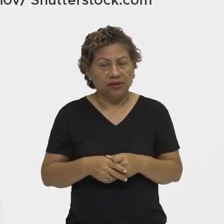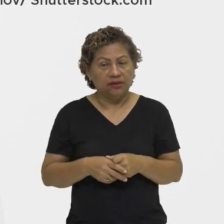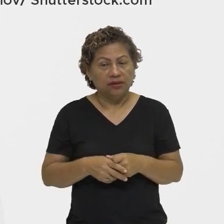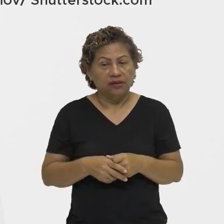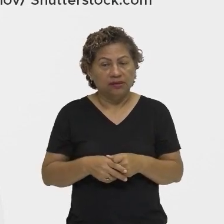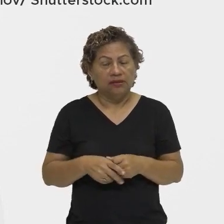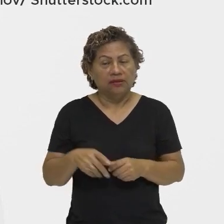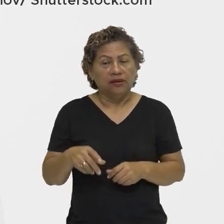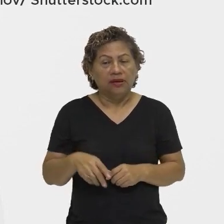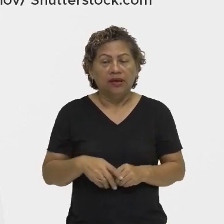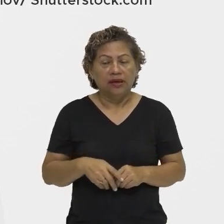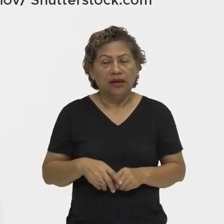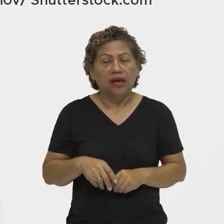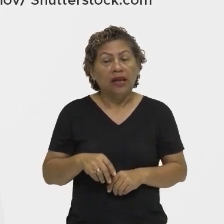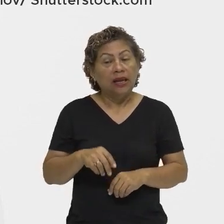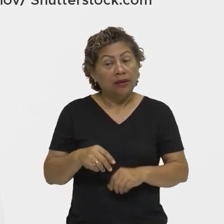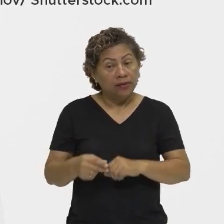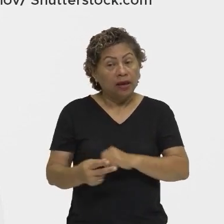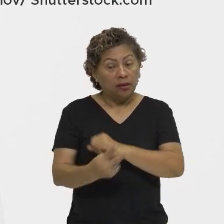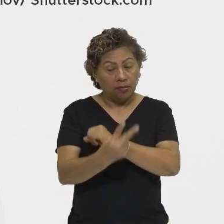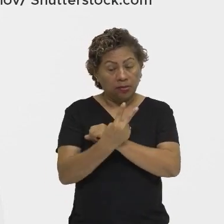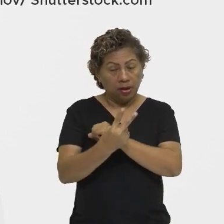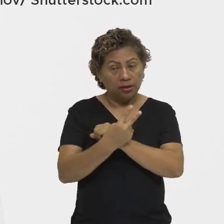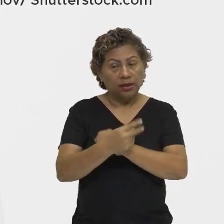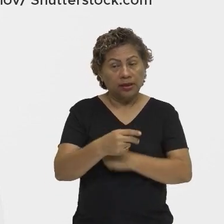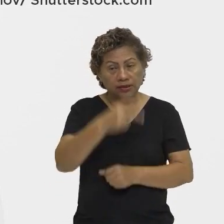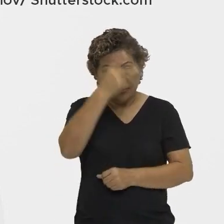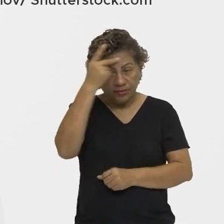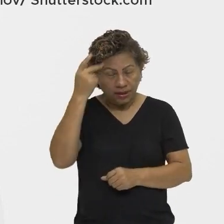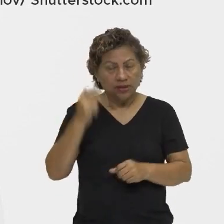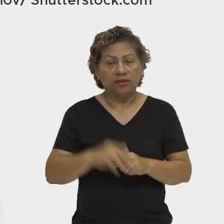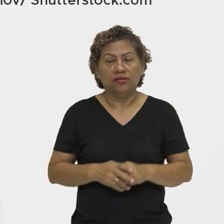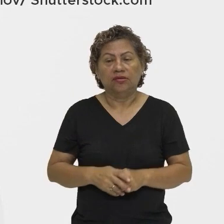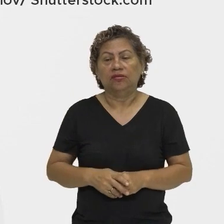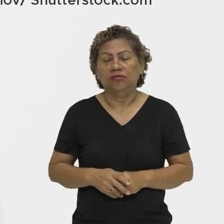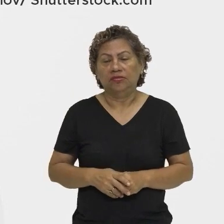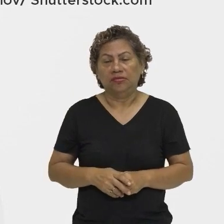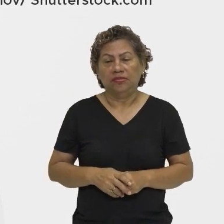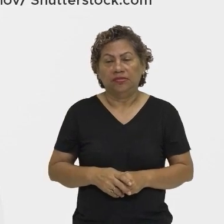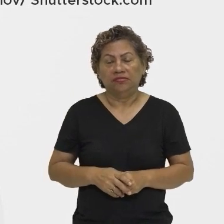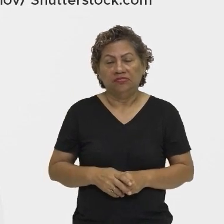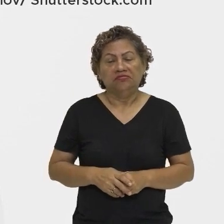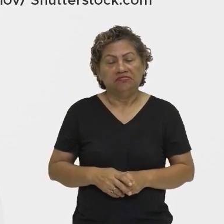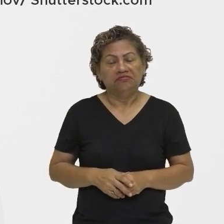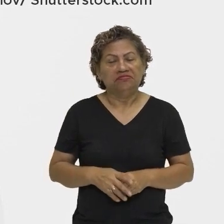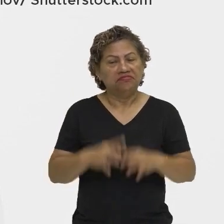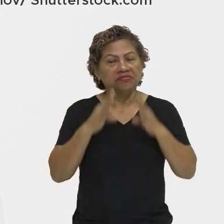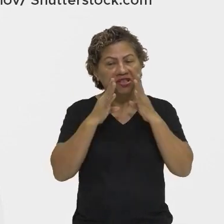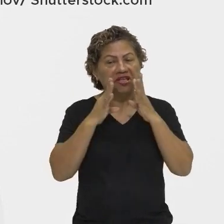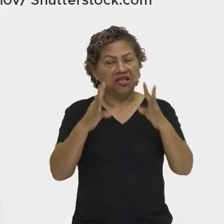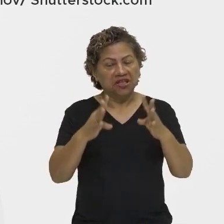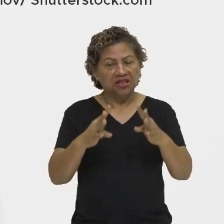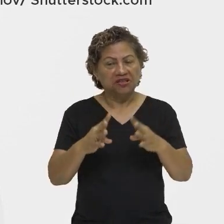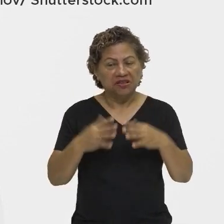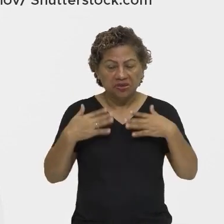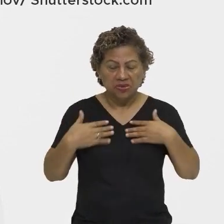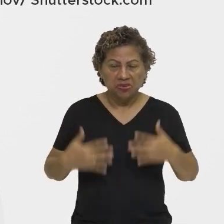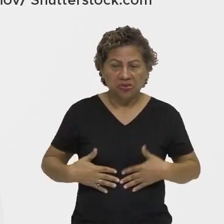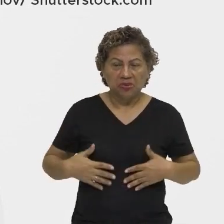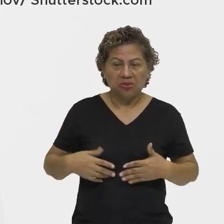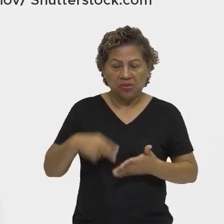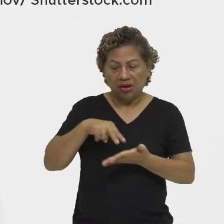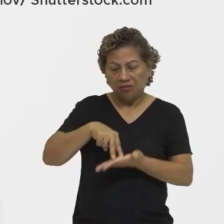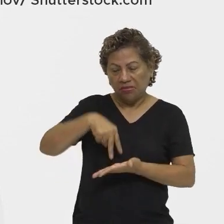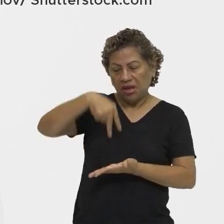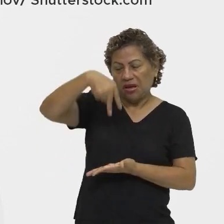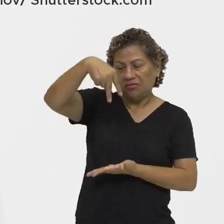chão. Mas a adrenalina da pessoa em queda livre é extremamente interessante, né? Quem já teve a oportunidade